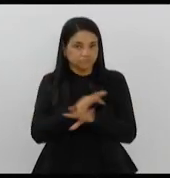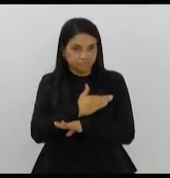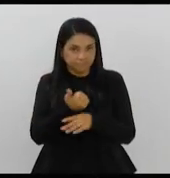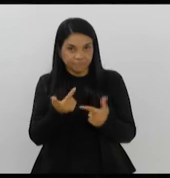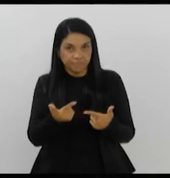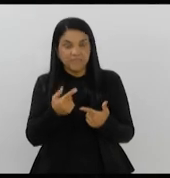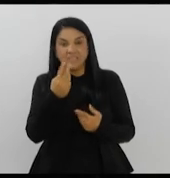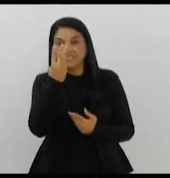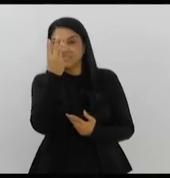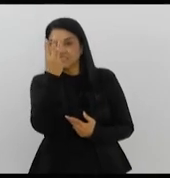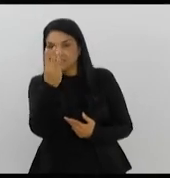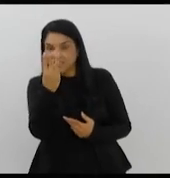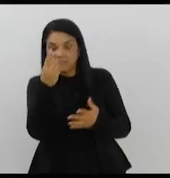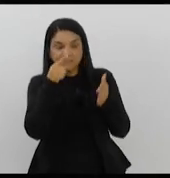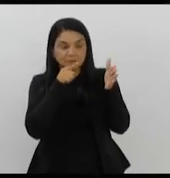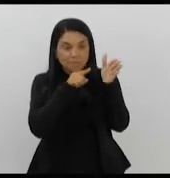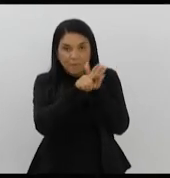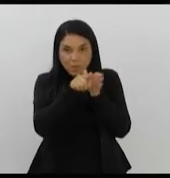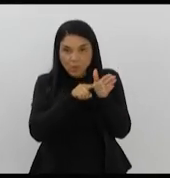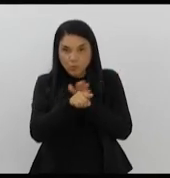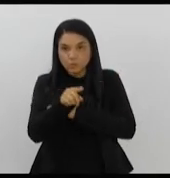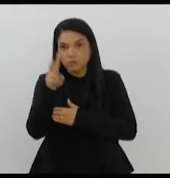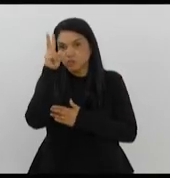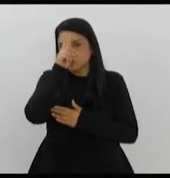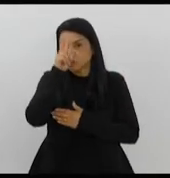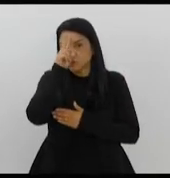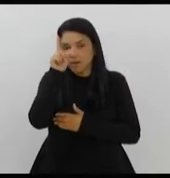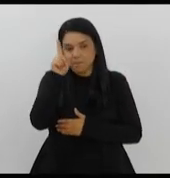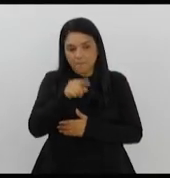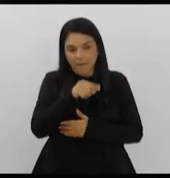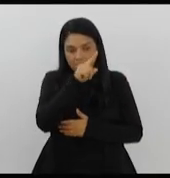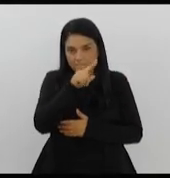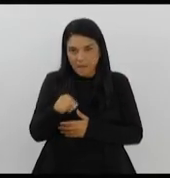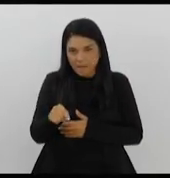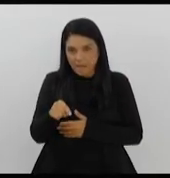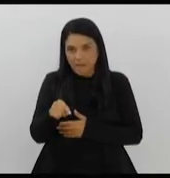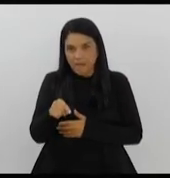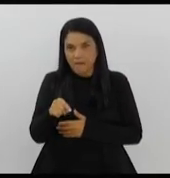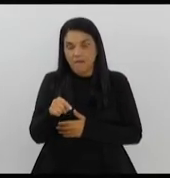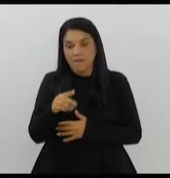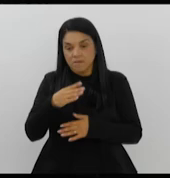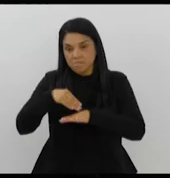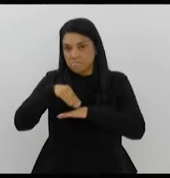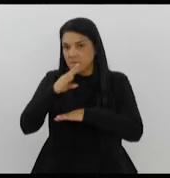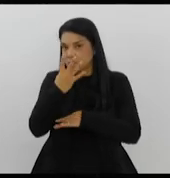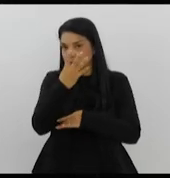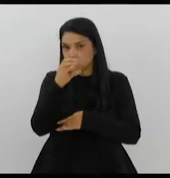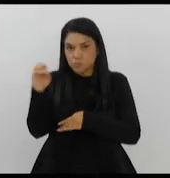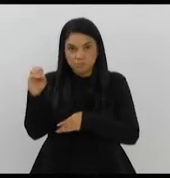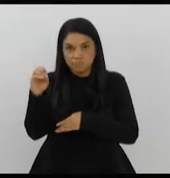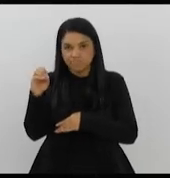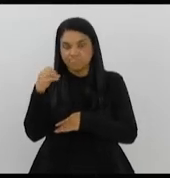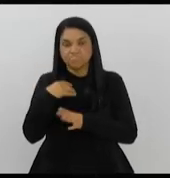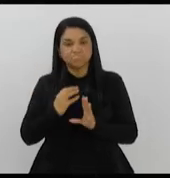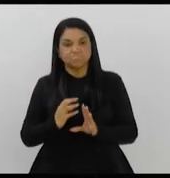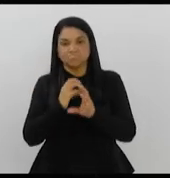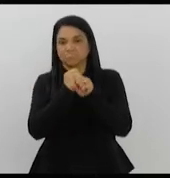três questões de história foram anuladas e eles não foram merecedores desses